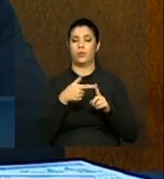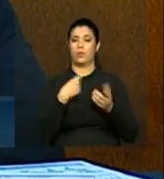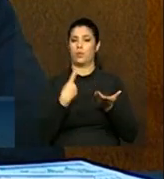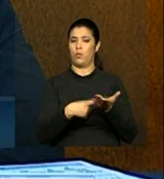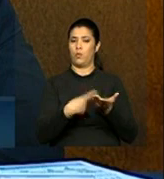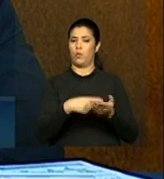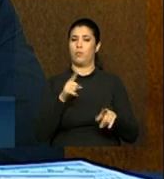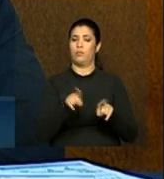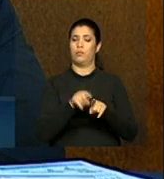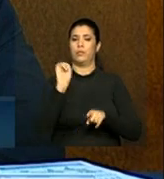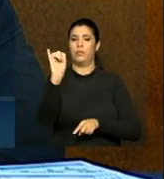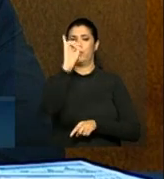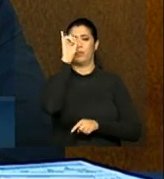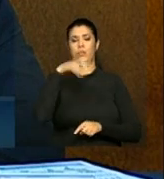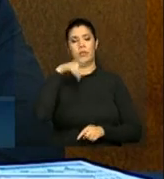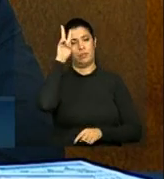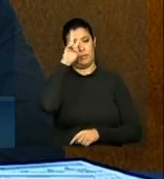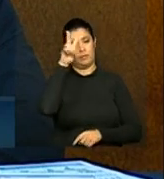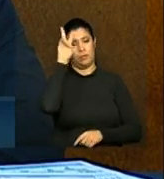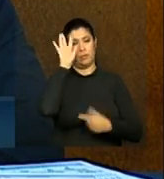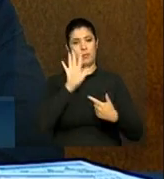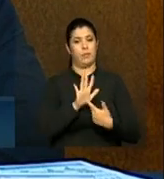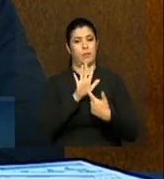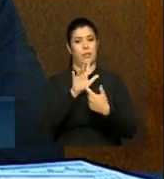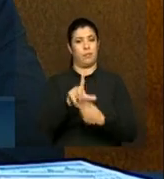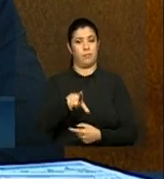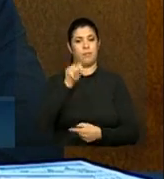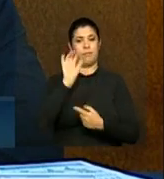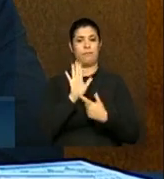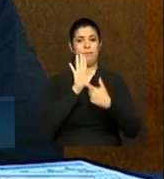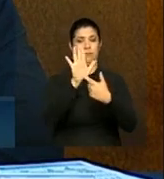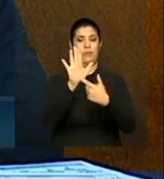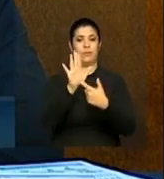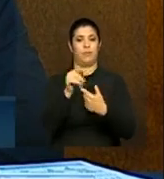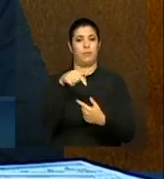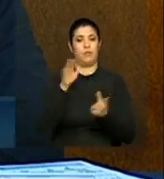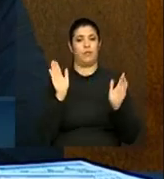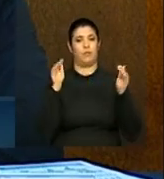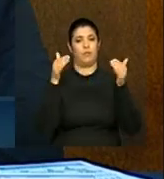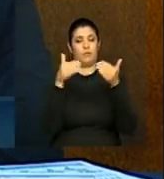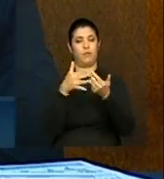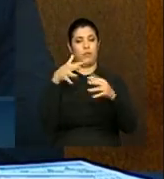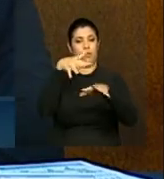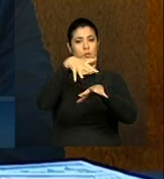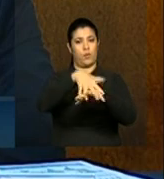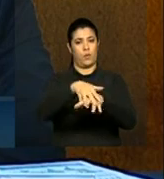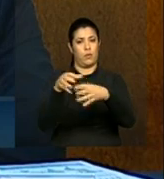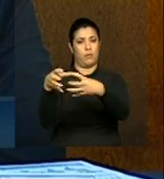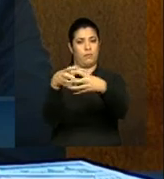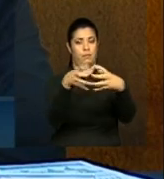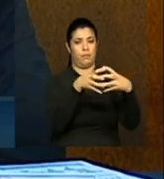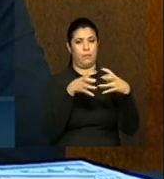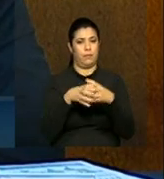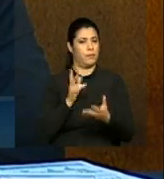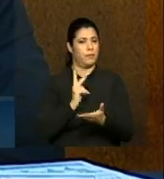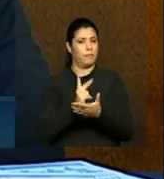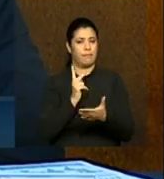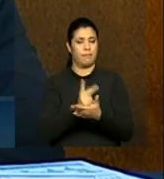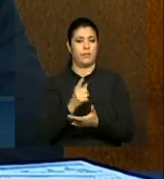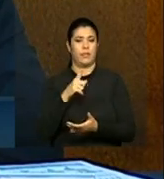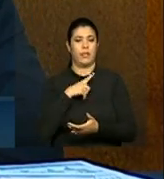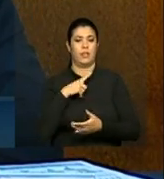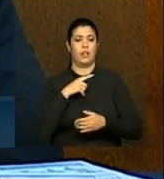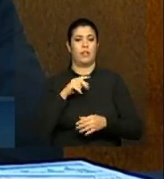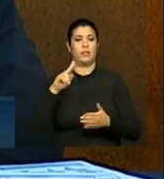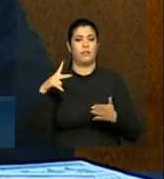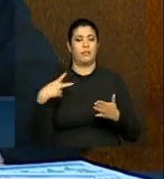que eu acho que vale a pena a gente sacar aqui pro pro Fórum Interconselhos é que a a gente quando toda vez que tem a